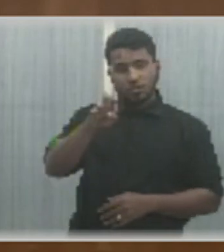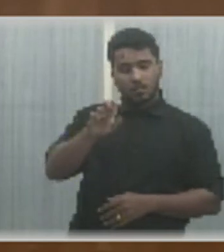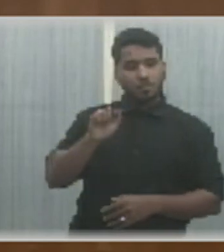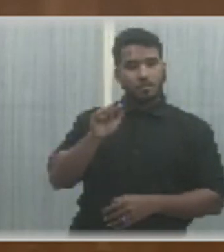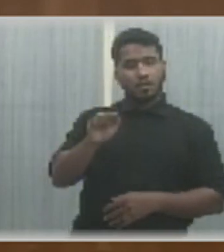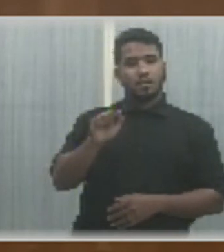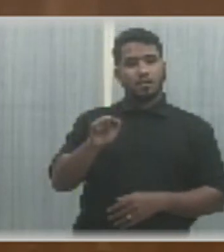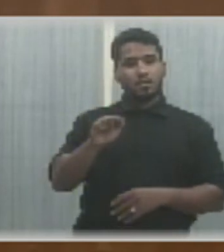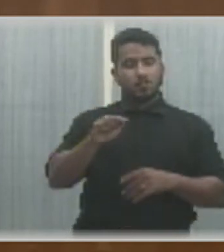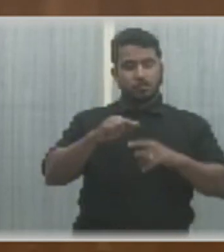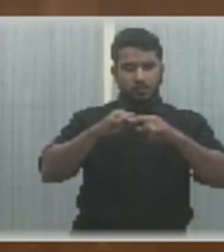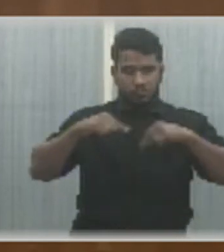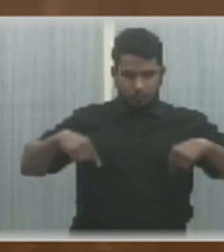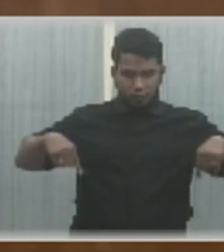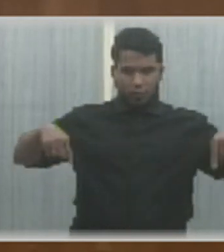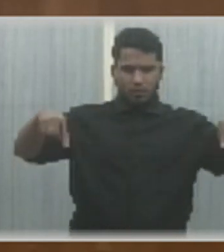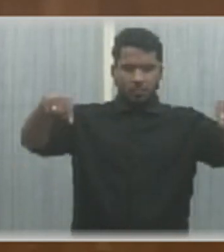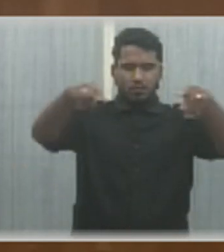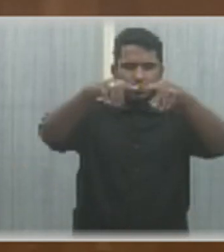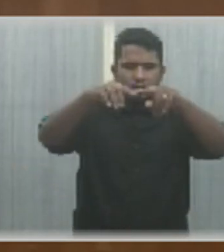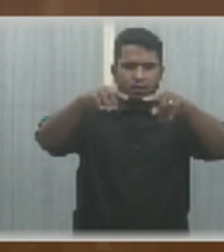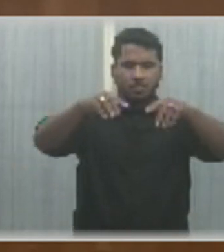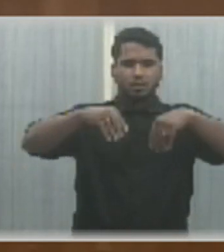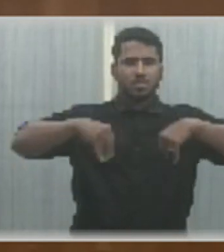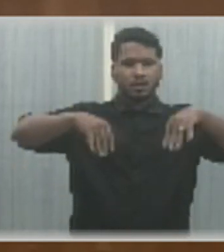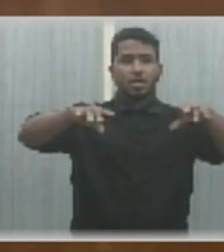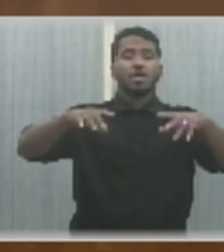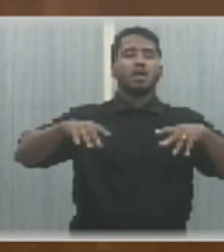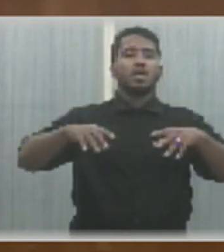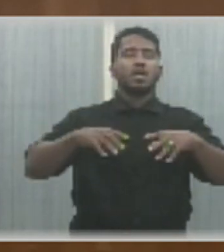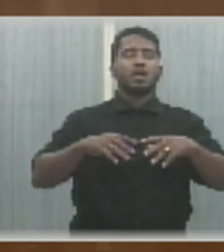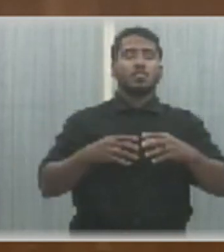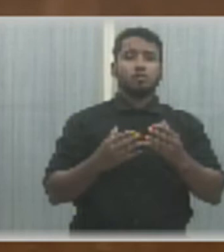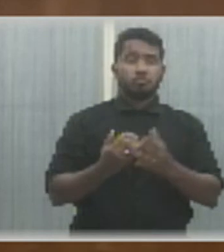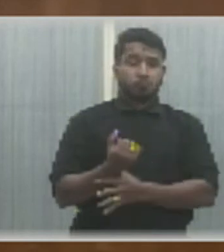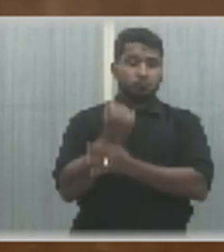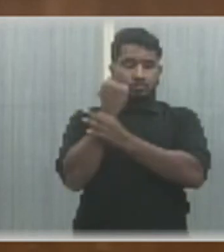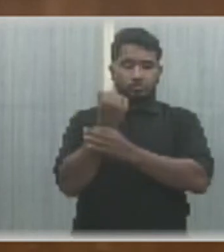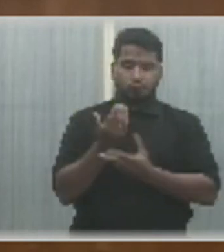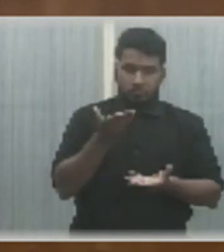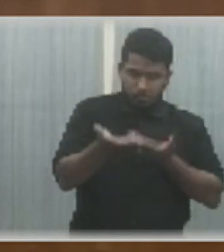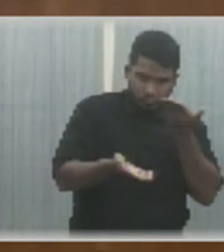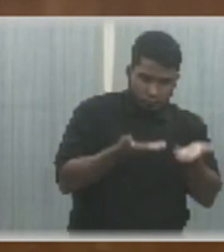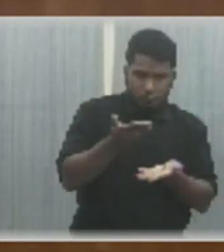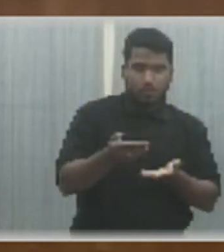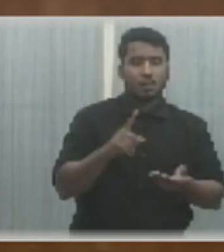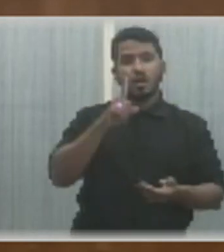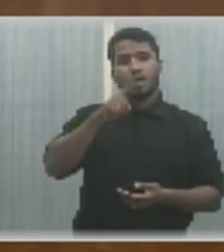3.165.000 hectares protegida como unidade de conservação. Isso representa